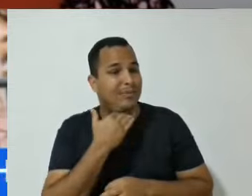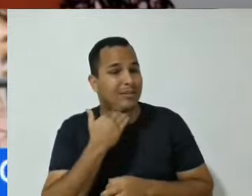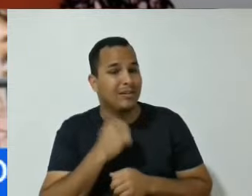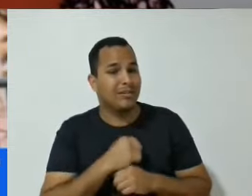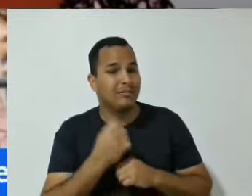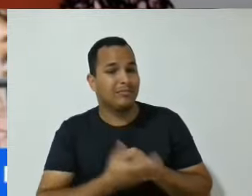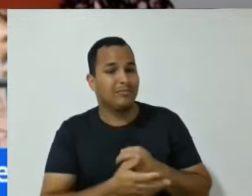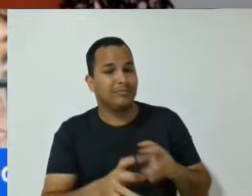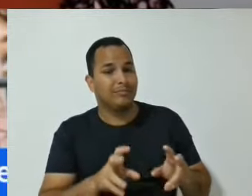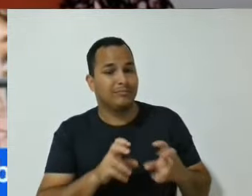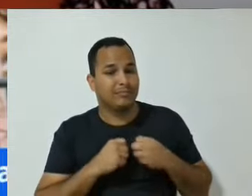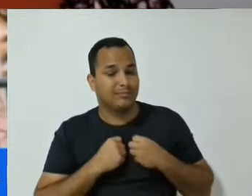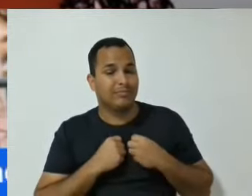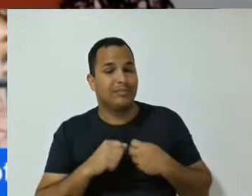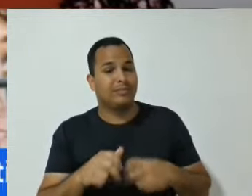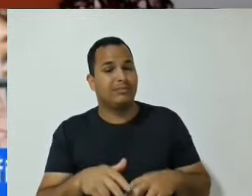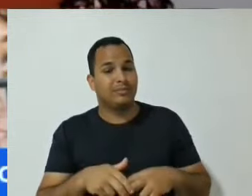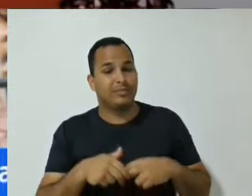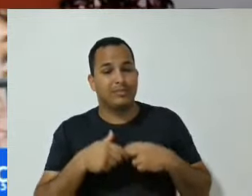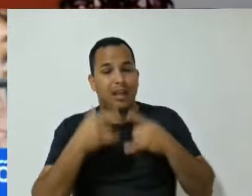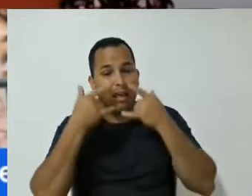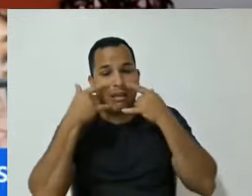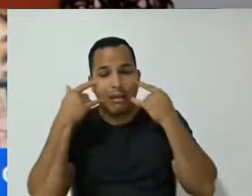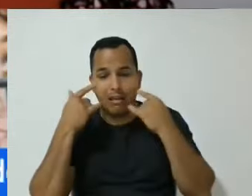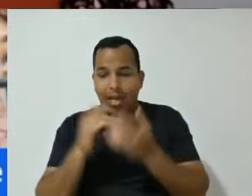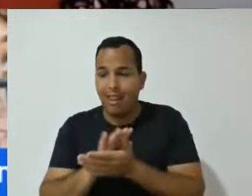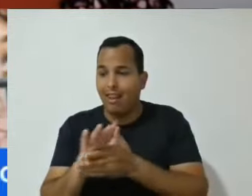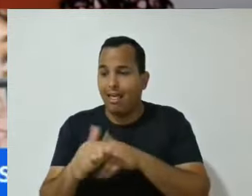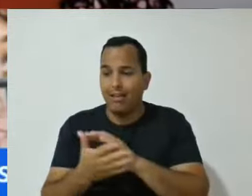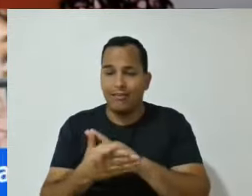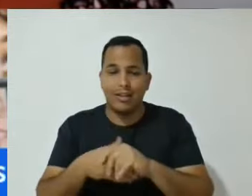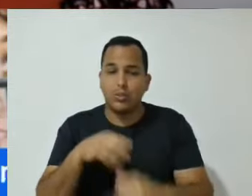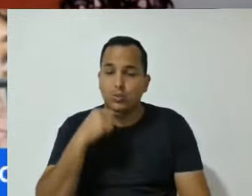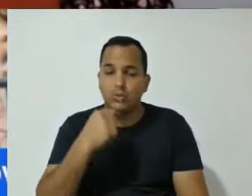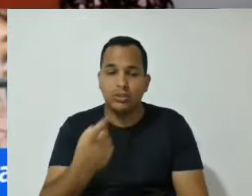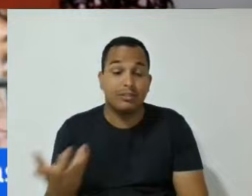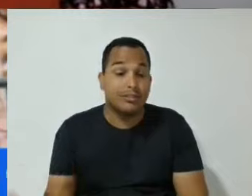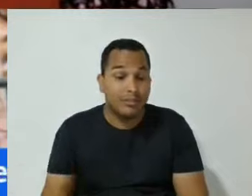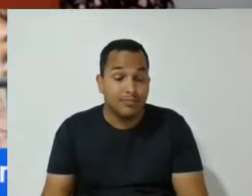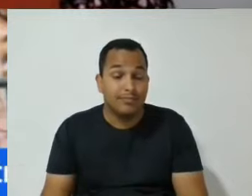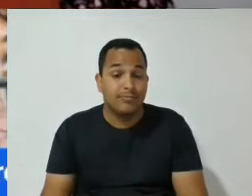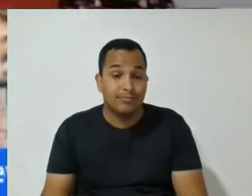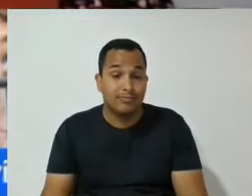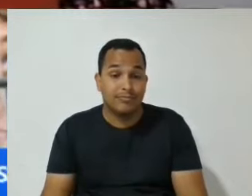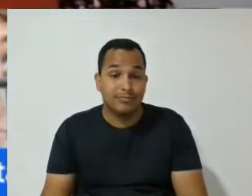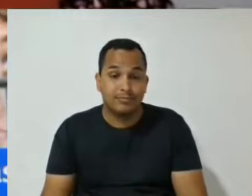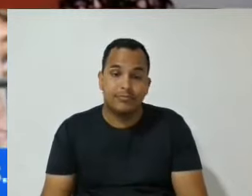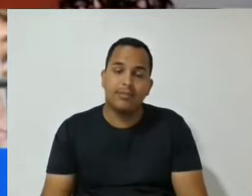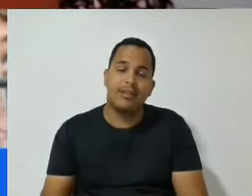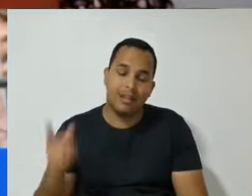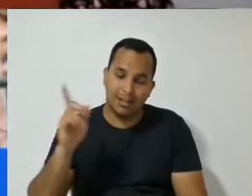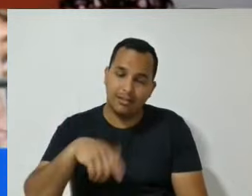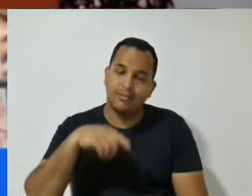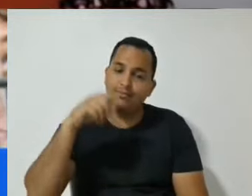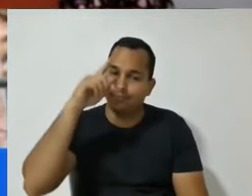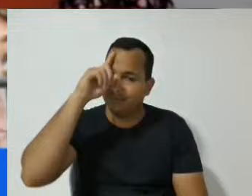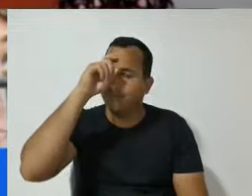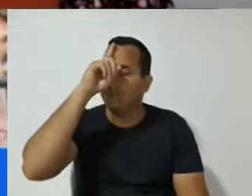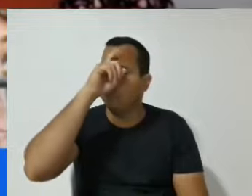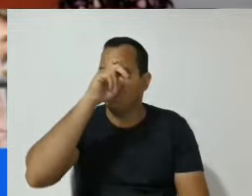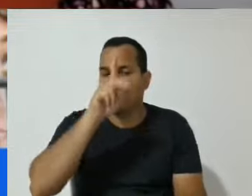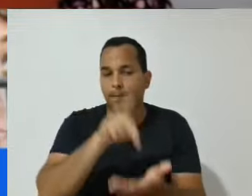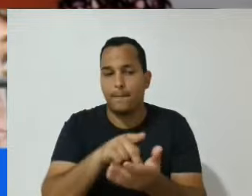tinha como usar máscara, lavar as mãos. Então, assim, foi muito difícil para eles, né?